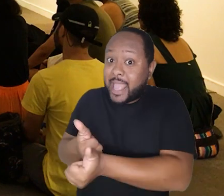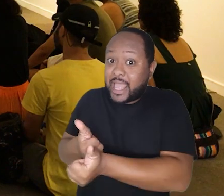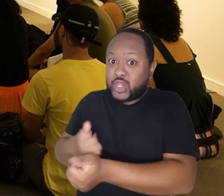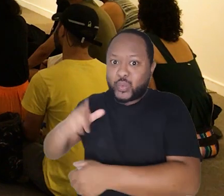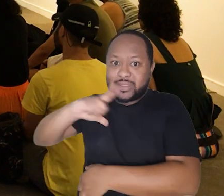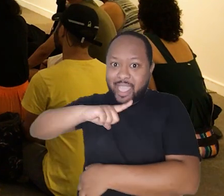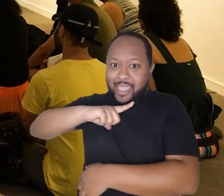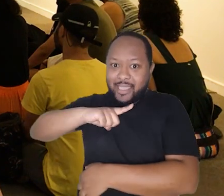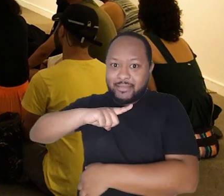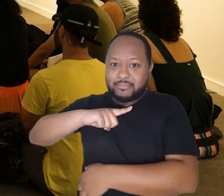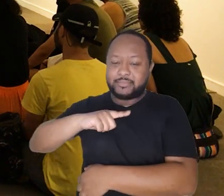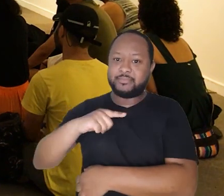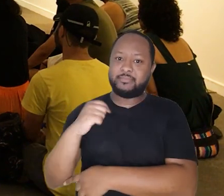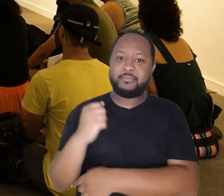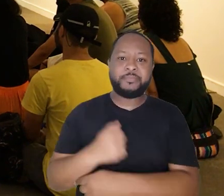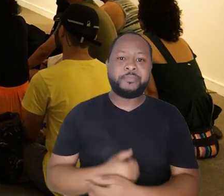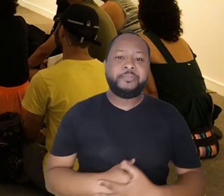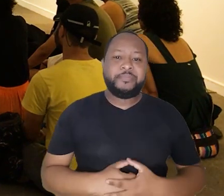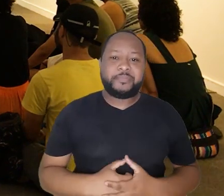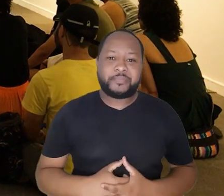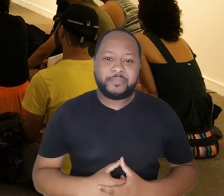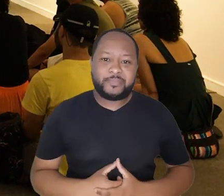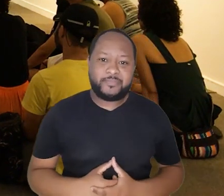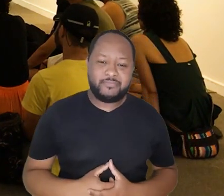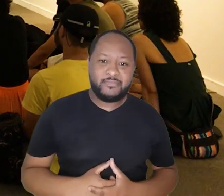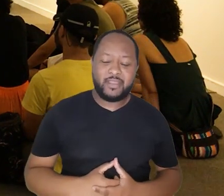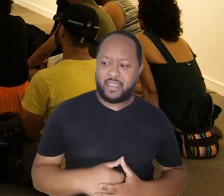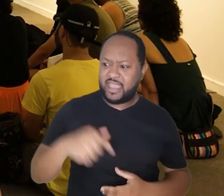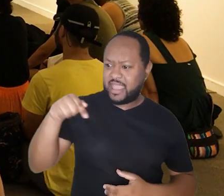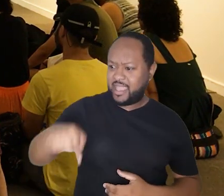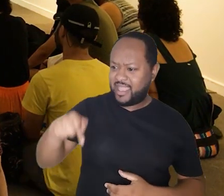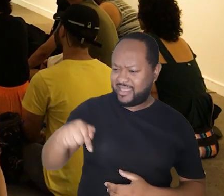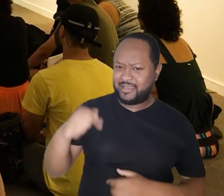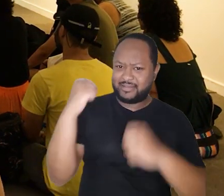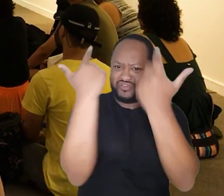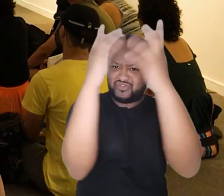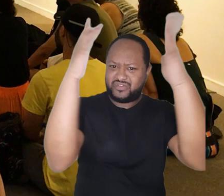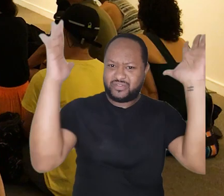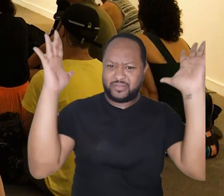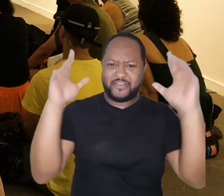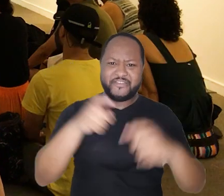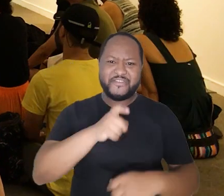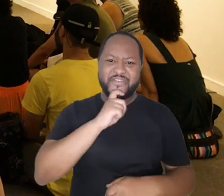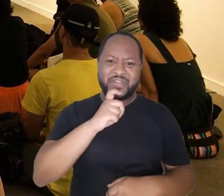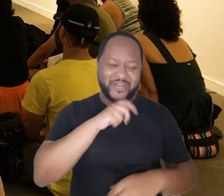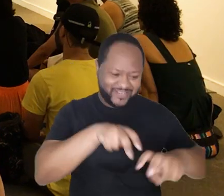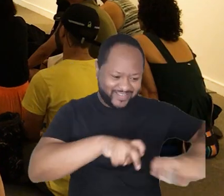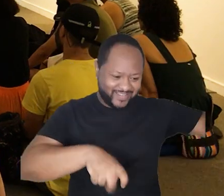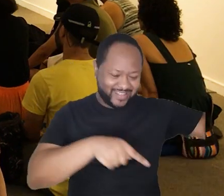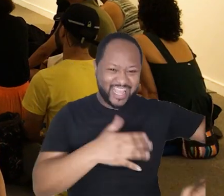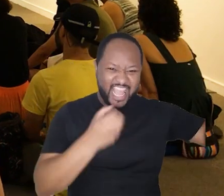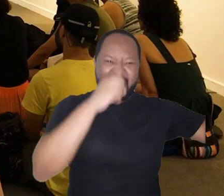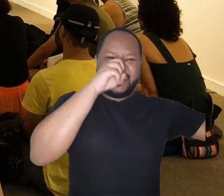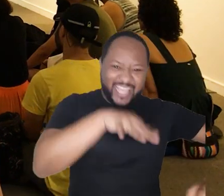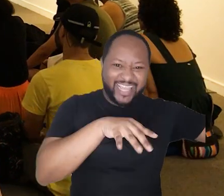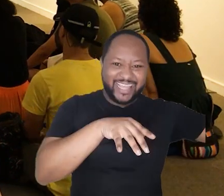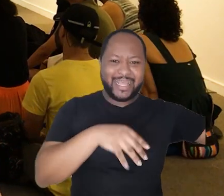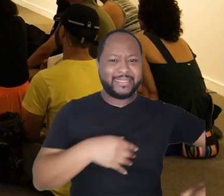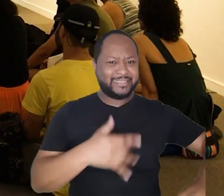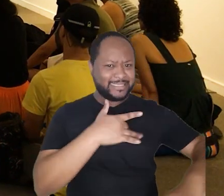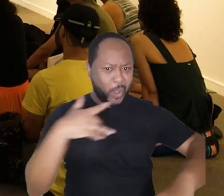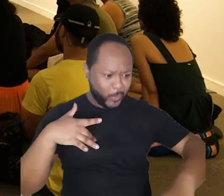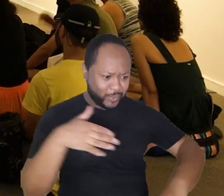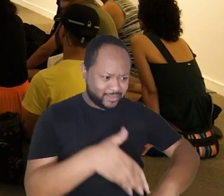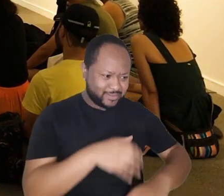com ferrão de fogo, saúde. Essa floresta aqui é fria, ela faz a gente espirrar. Tinha a casa das